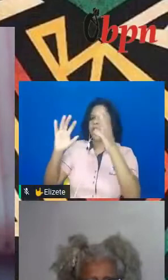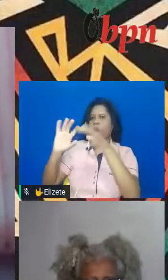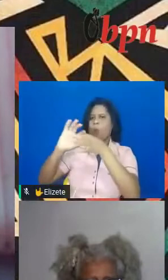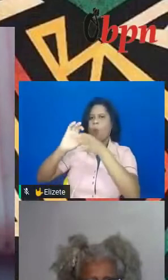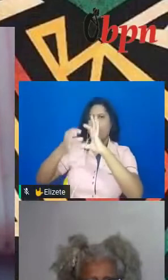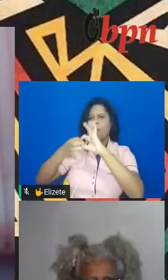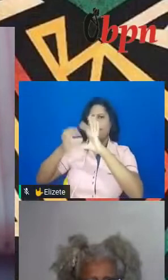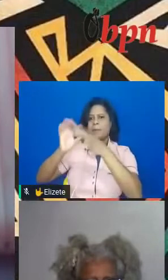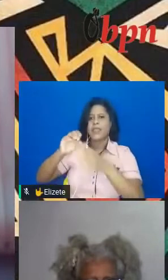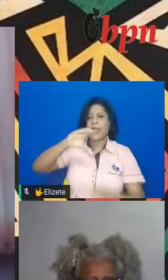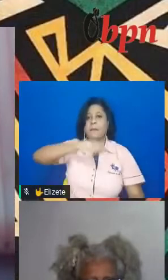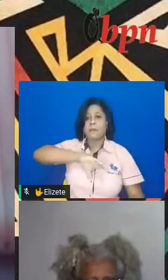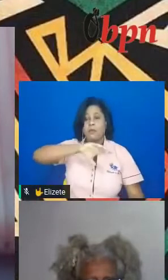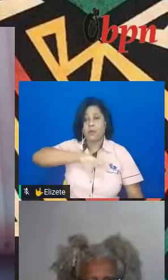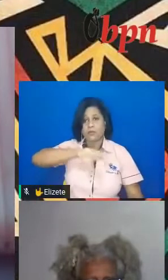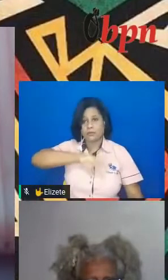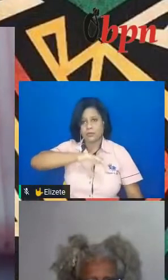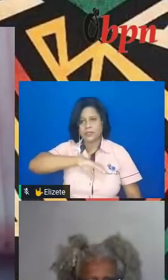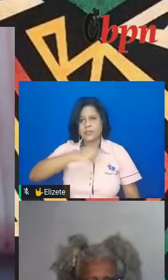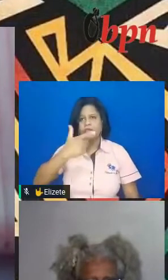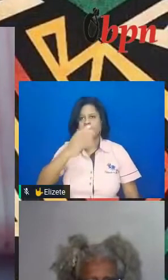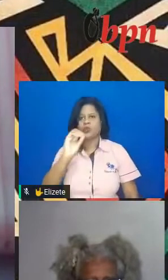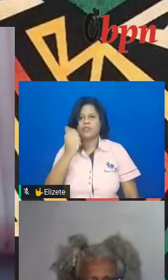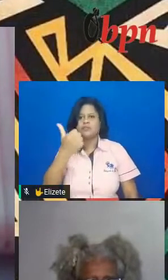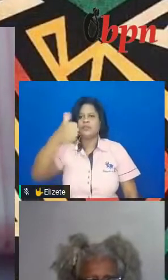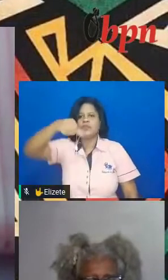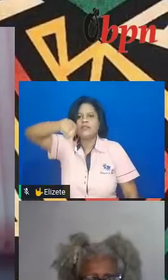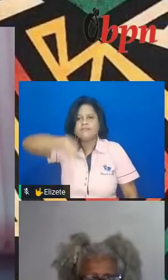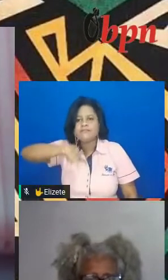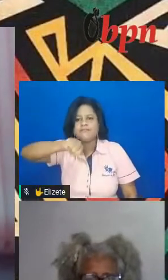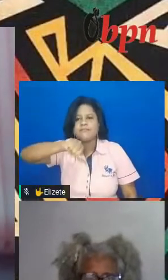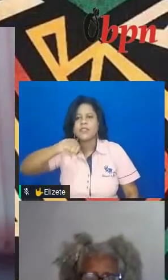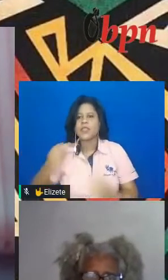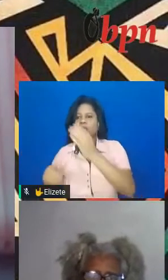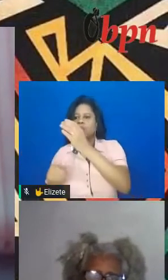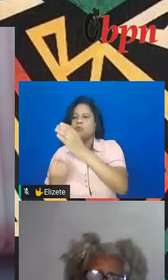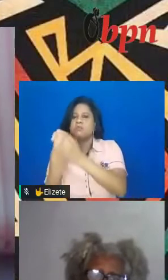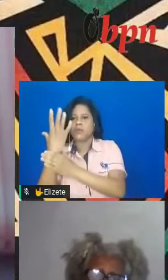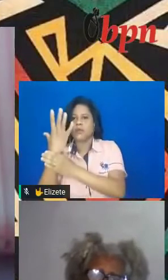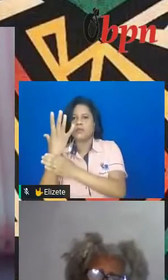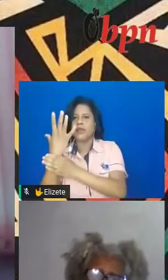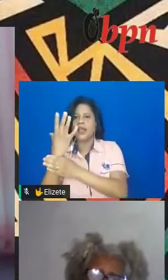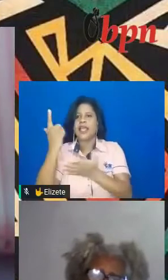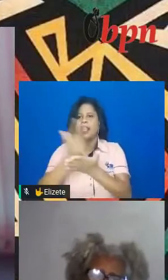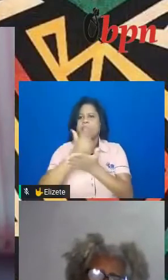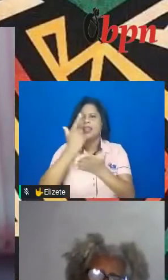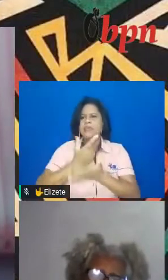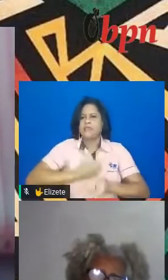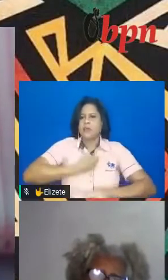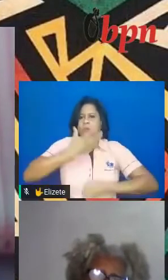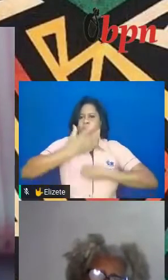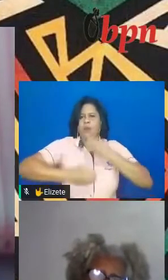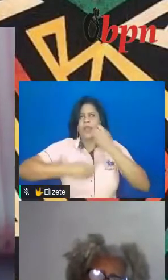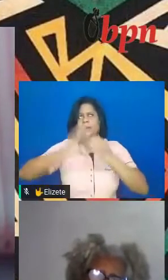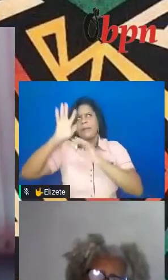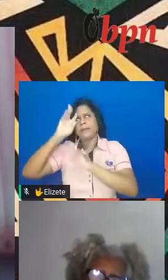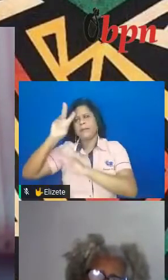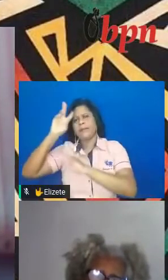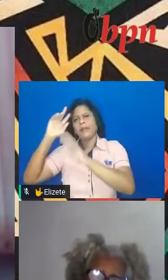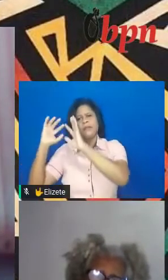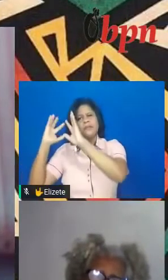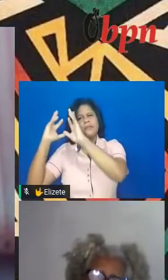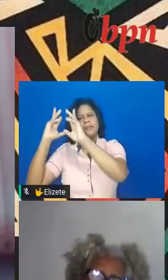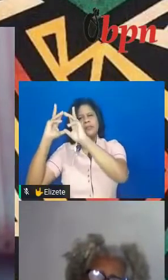Itaú Social. Ainda em 2019, ela lançou o livro Poemas e Recordações e Outros Movimentos, em